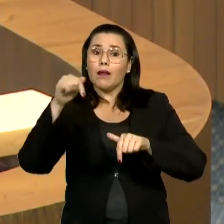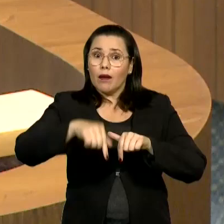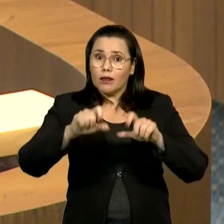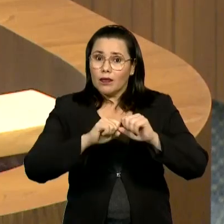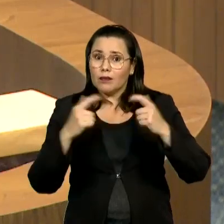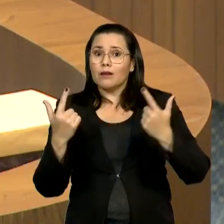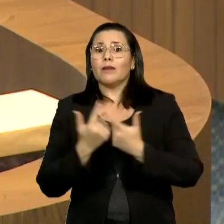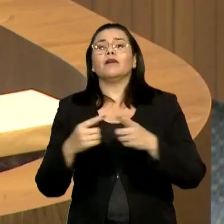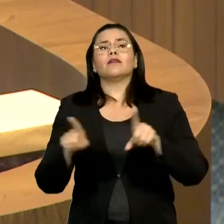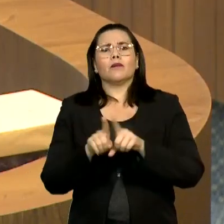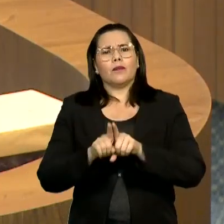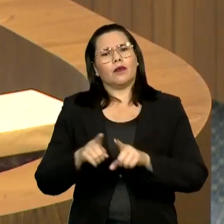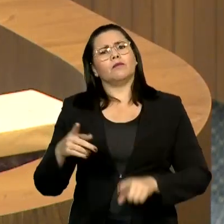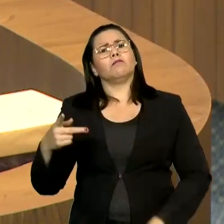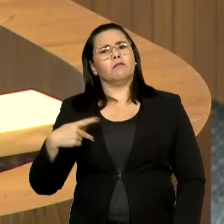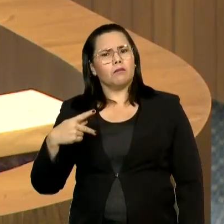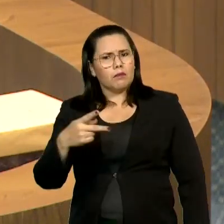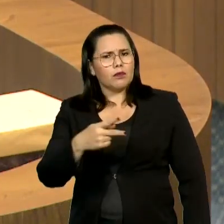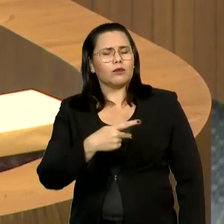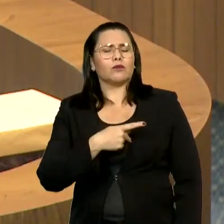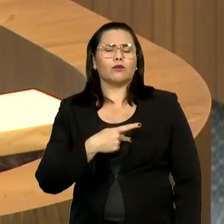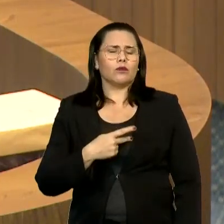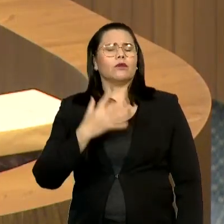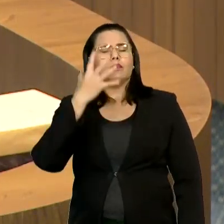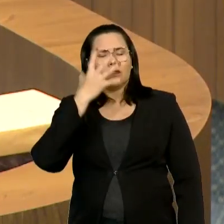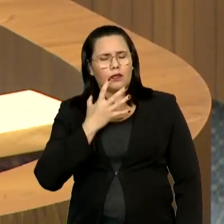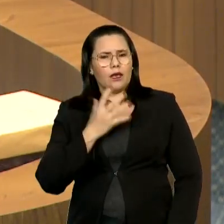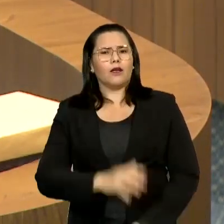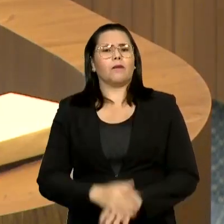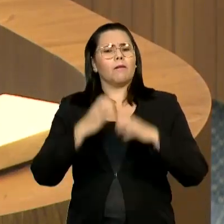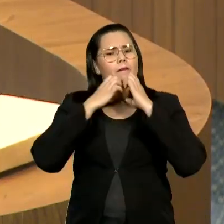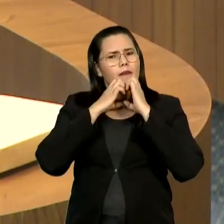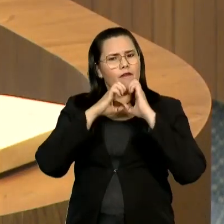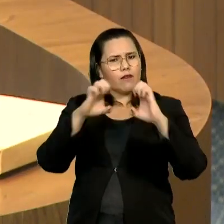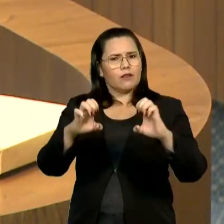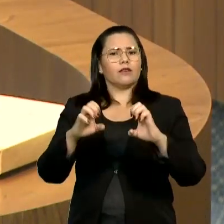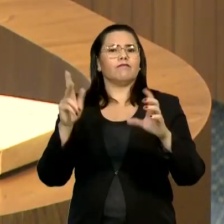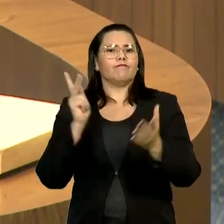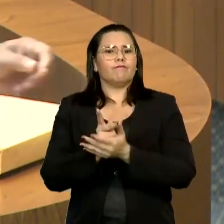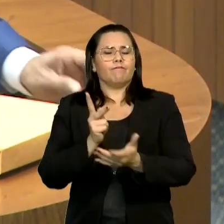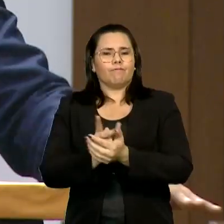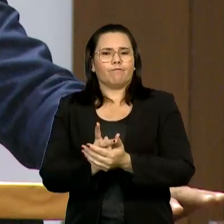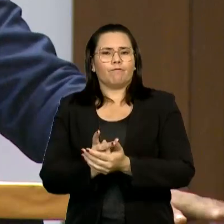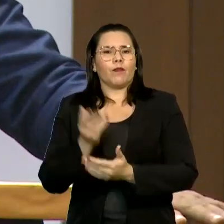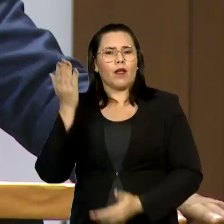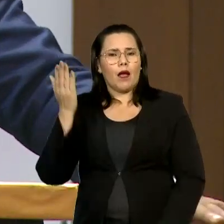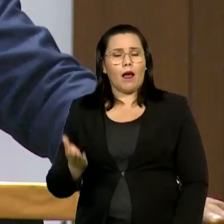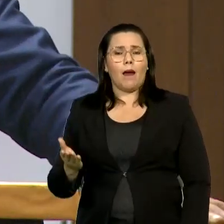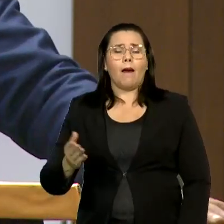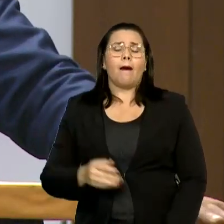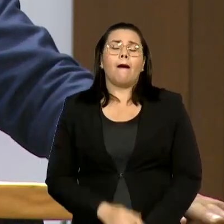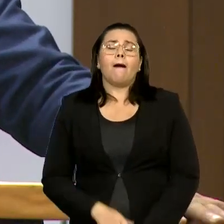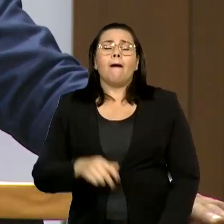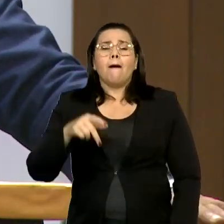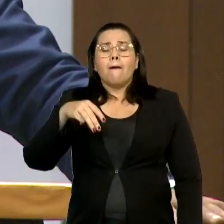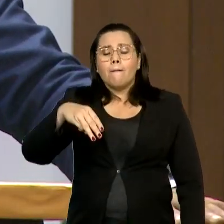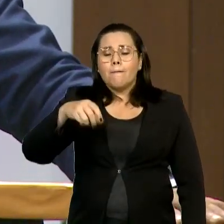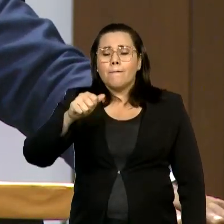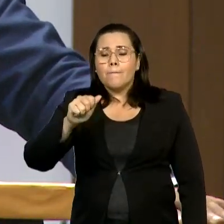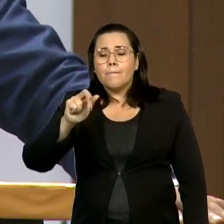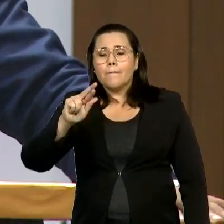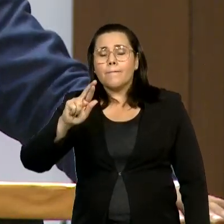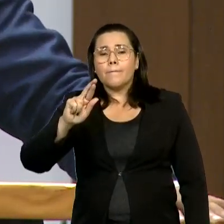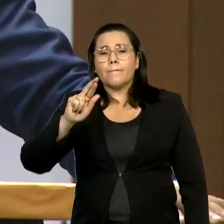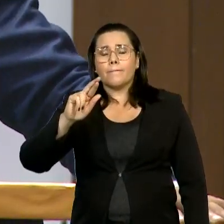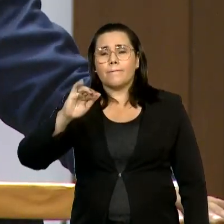um pastor, ministro do Evangelho, nosso bispo Mário Porto. Uma belíssima sessão e uma